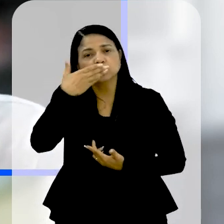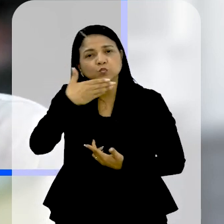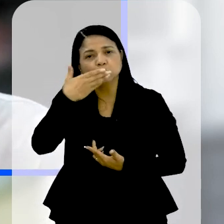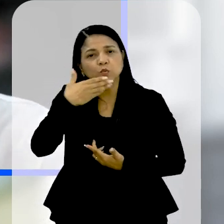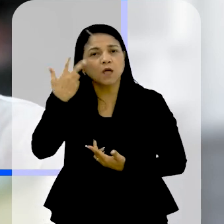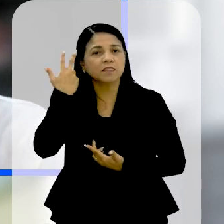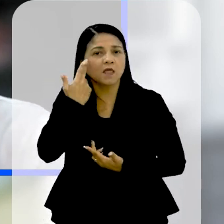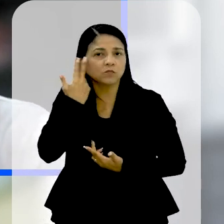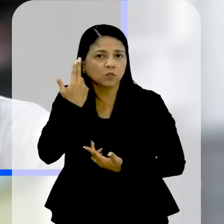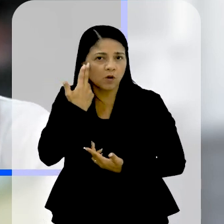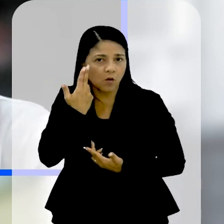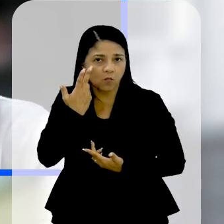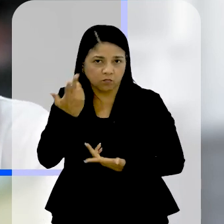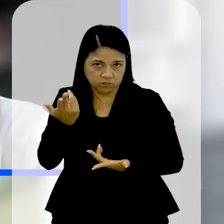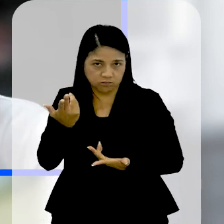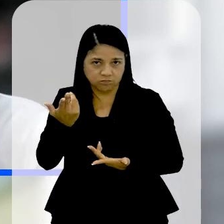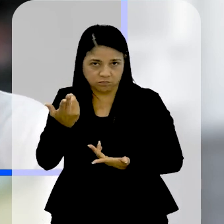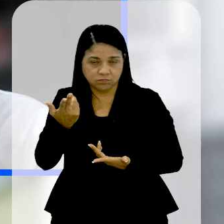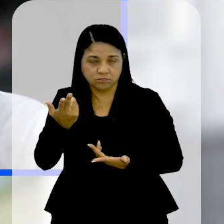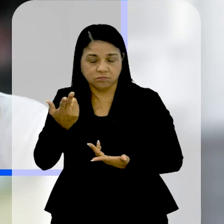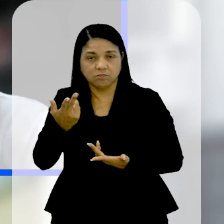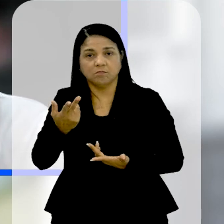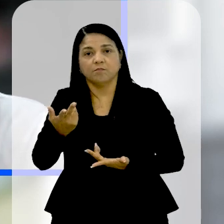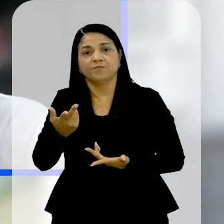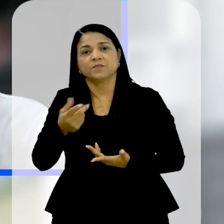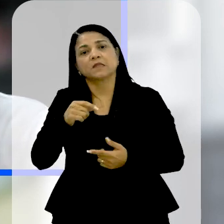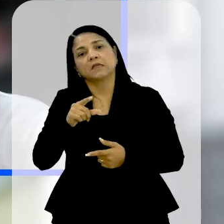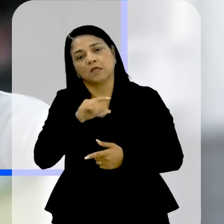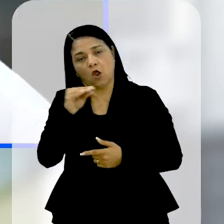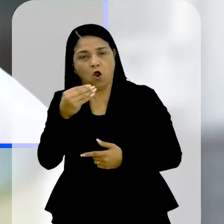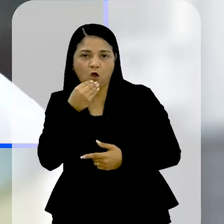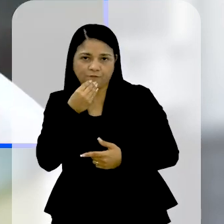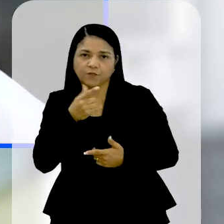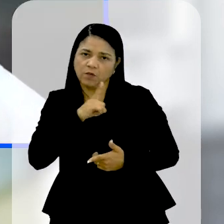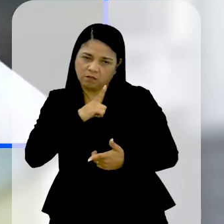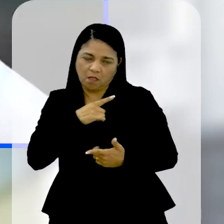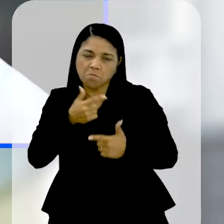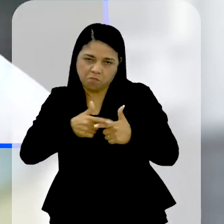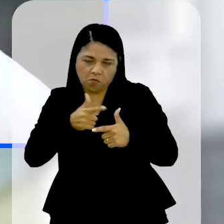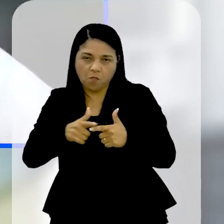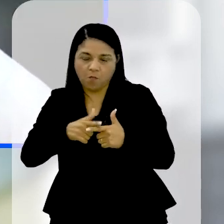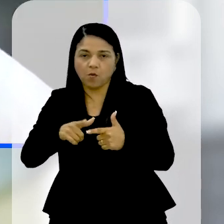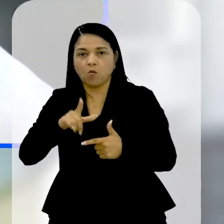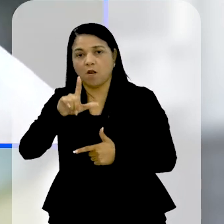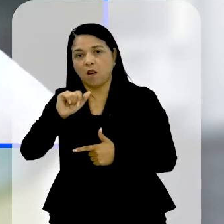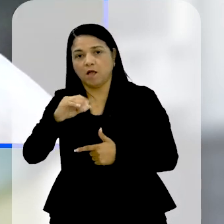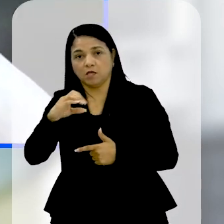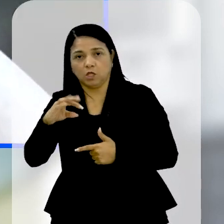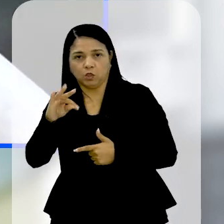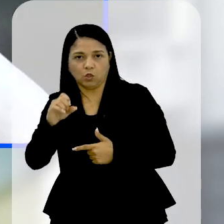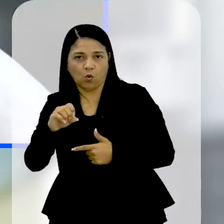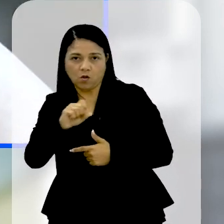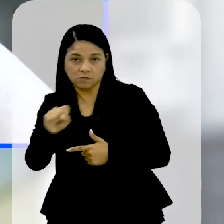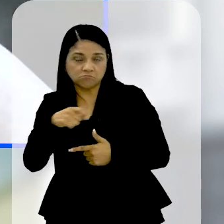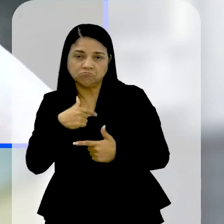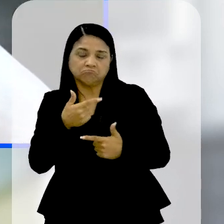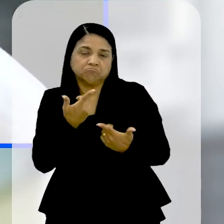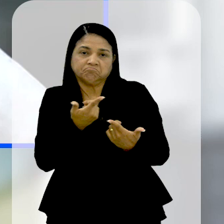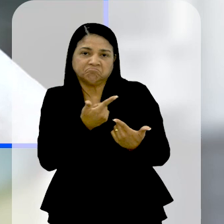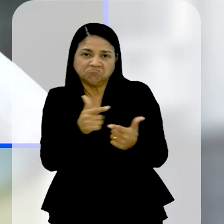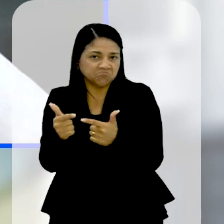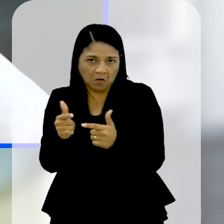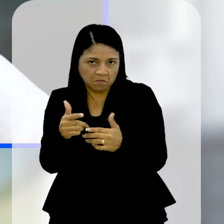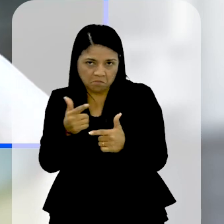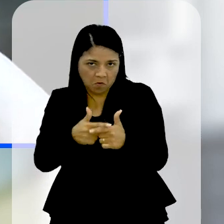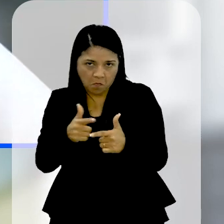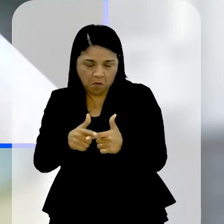das frutas e dos laticínios, que, sim, obviamente, para quem tem problemas com lactose vai fazer mal, mas para quem não tem, não é